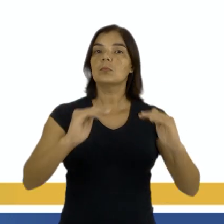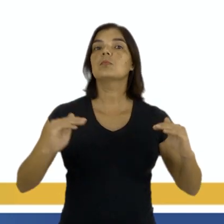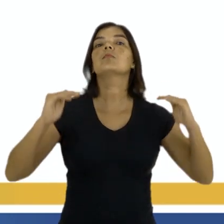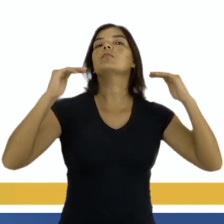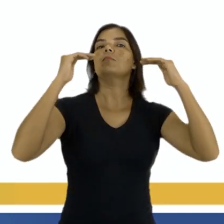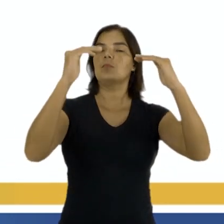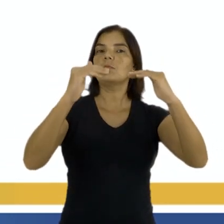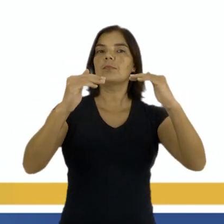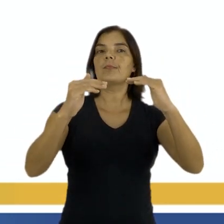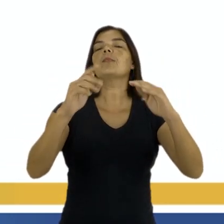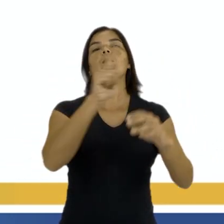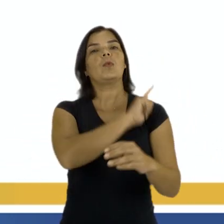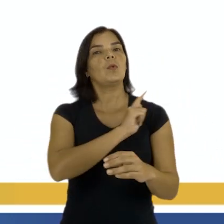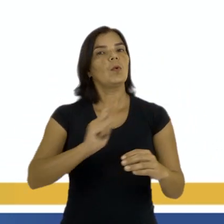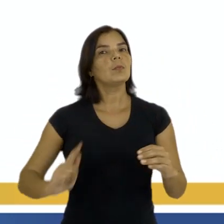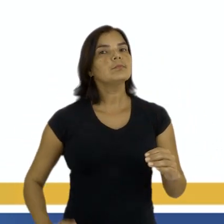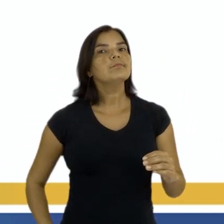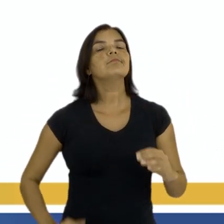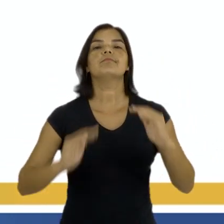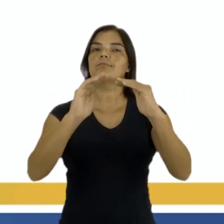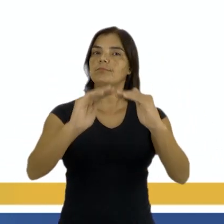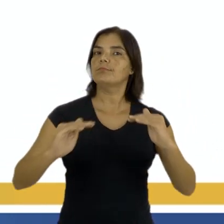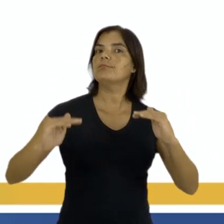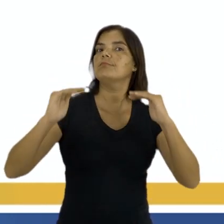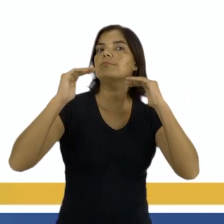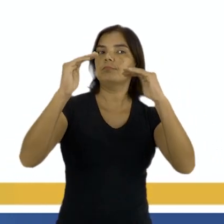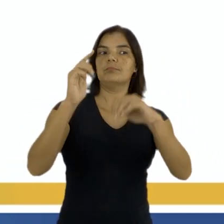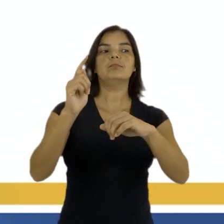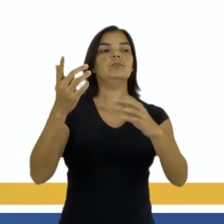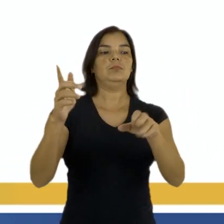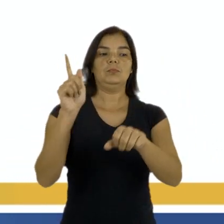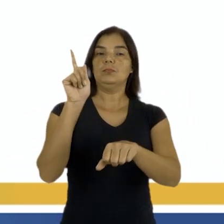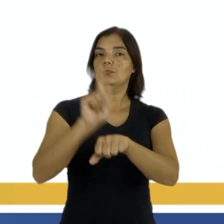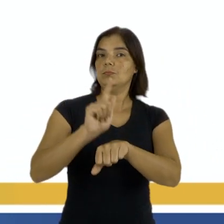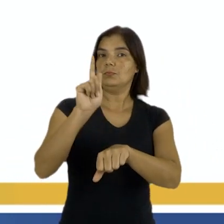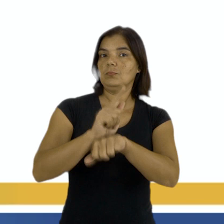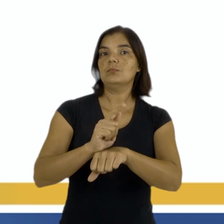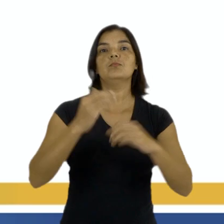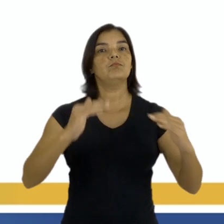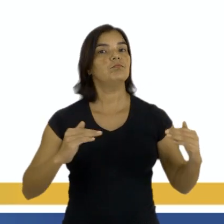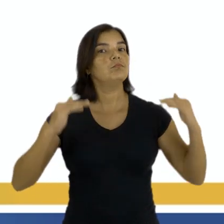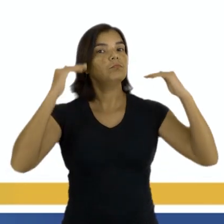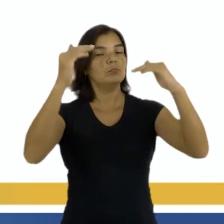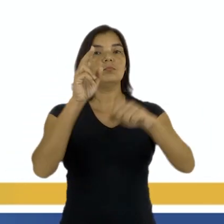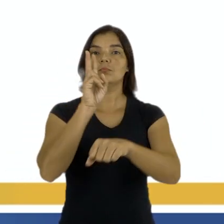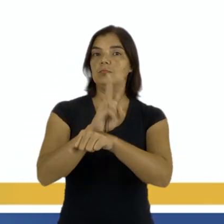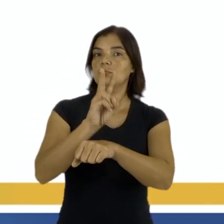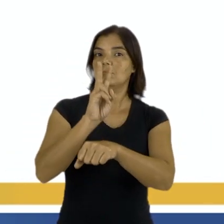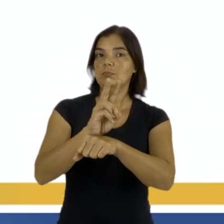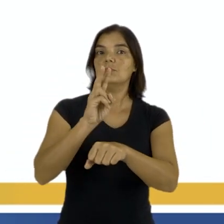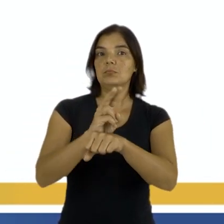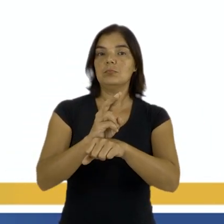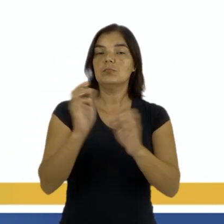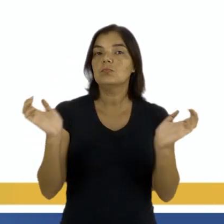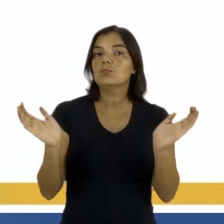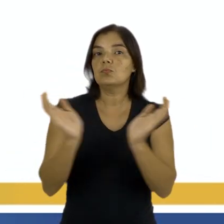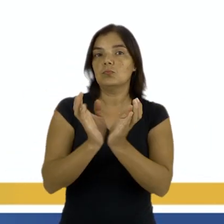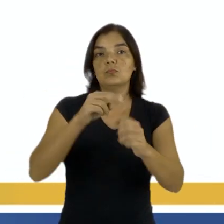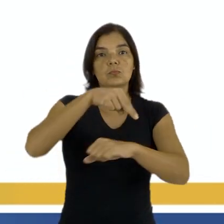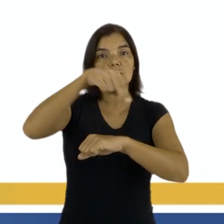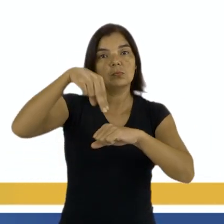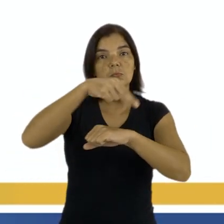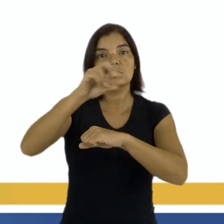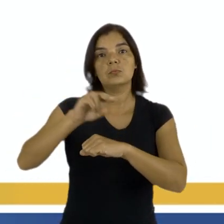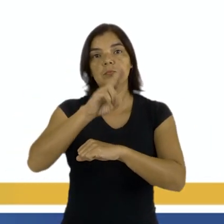a autogoverno, né? Autogestão, autoproteção, formada por uma nação ou um